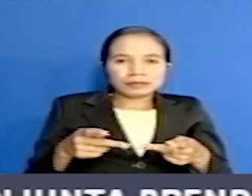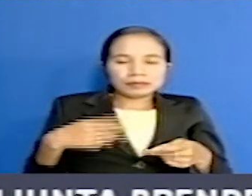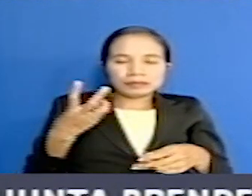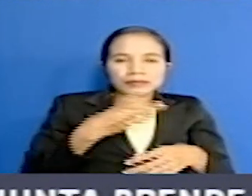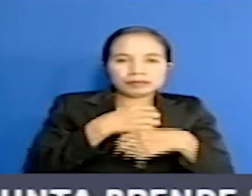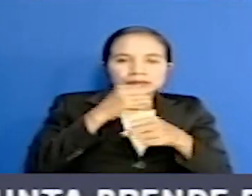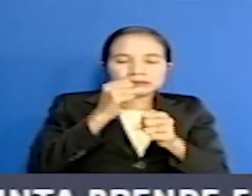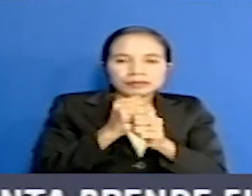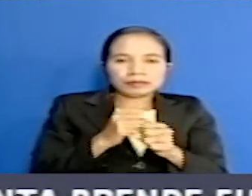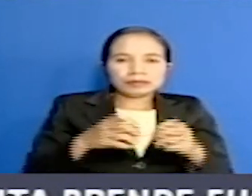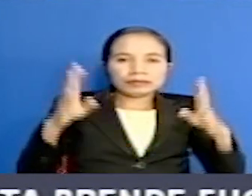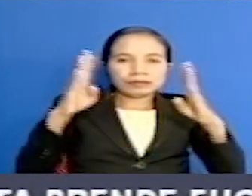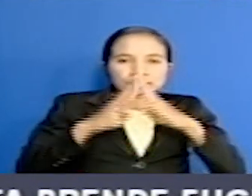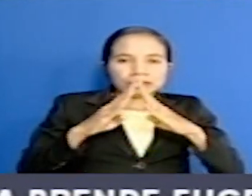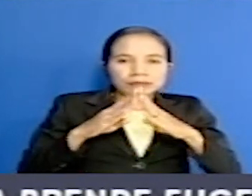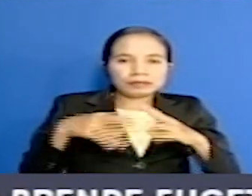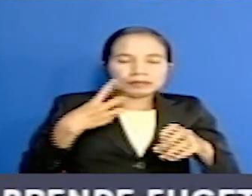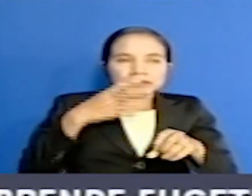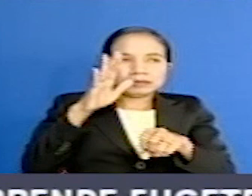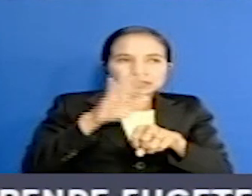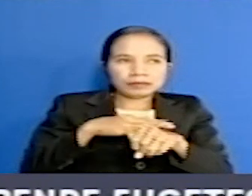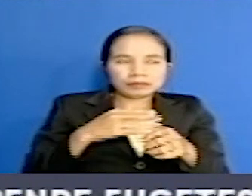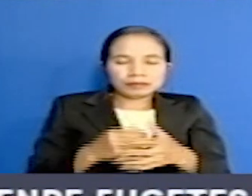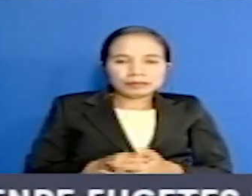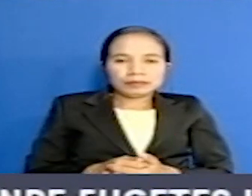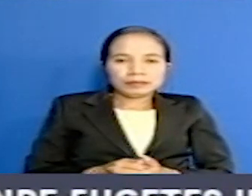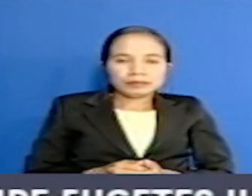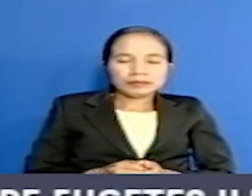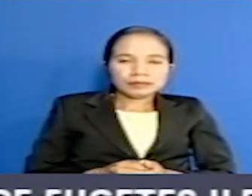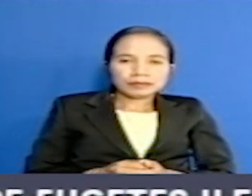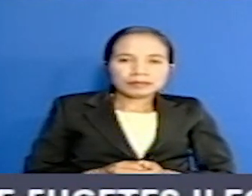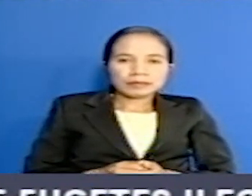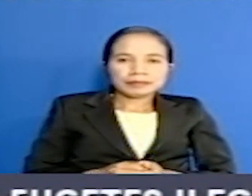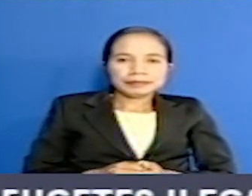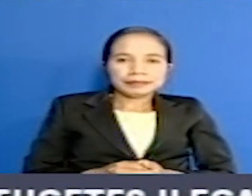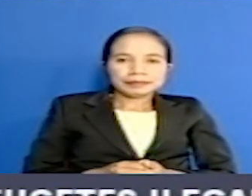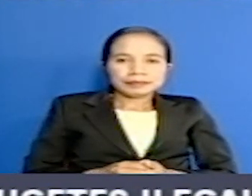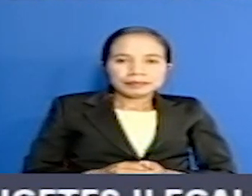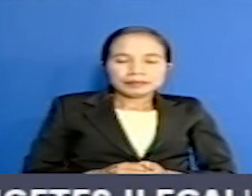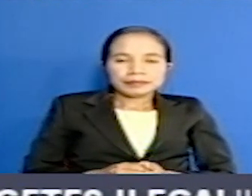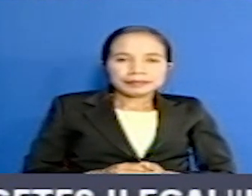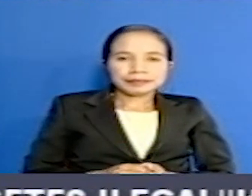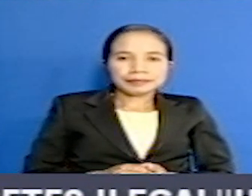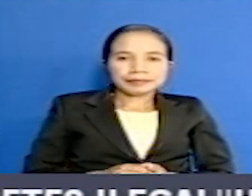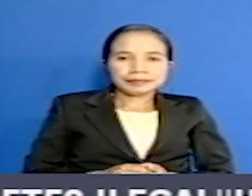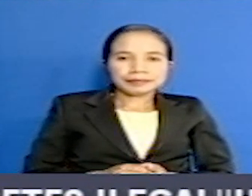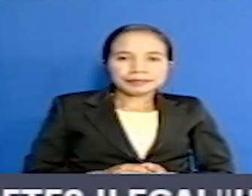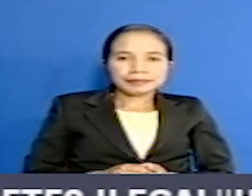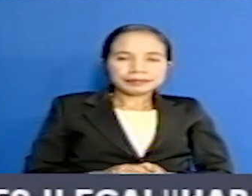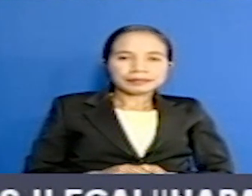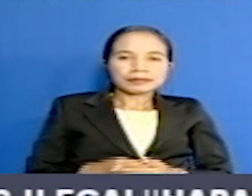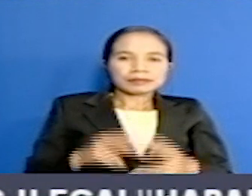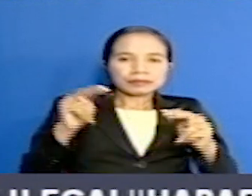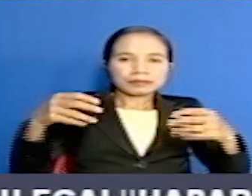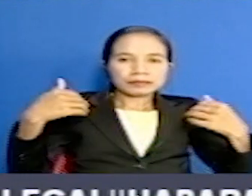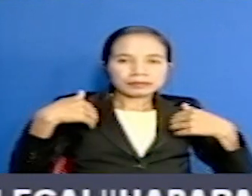kita halo na umai dan nebe ma kita bolu Fátima bokasam. Antisipa ba banyira kontes desastre, kom dari sida tenki.